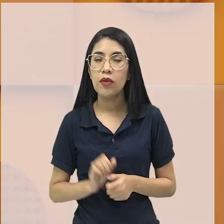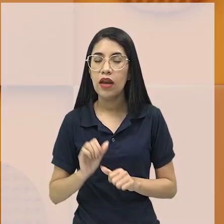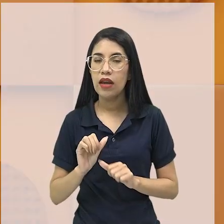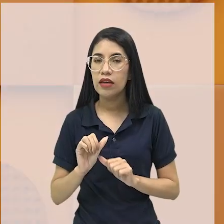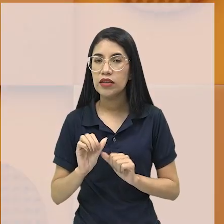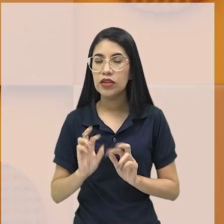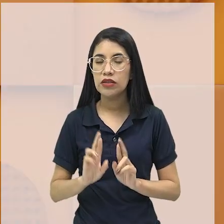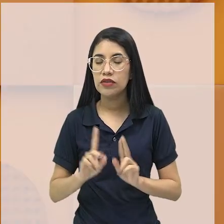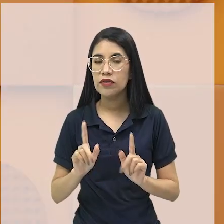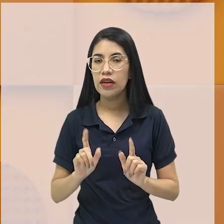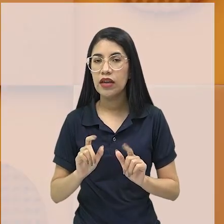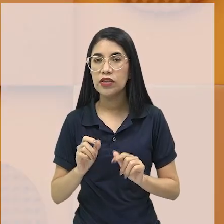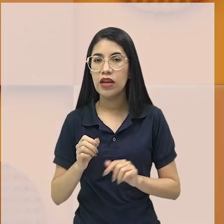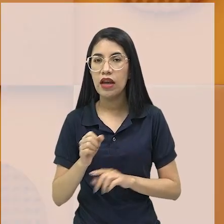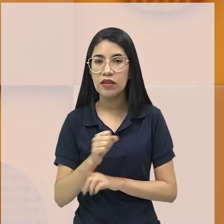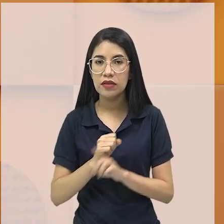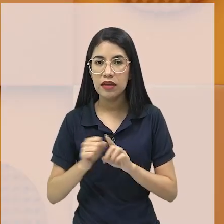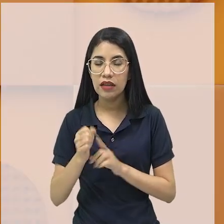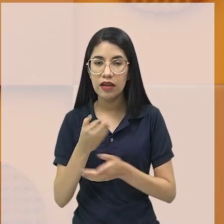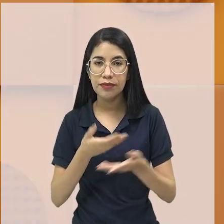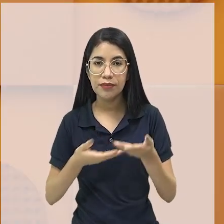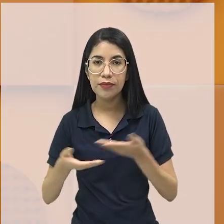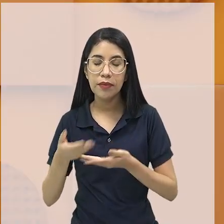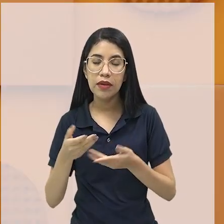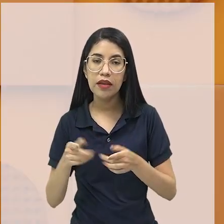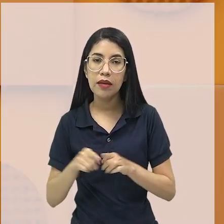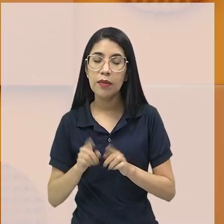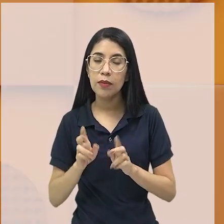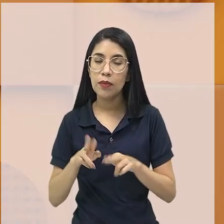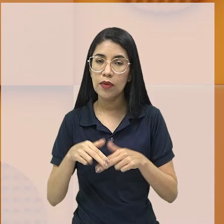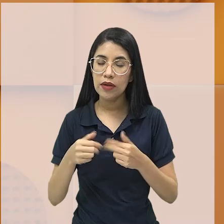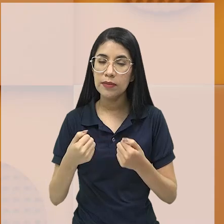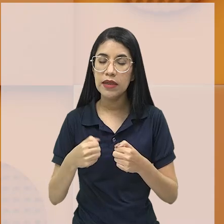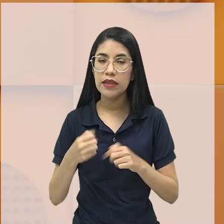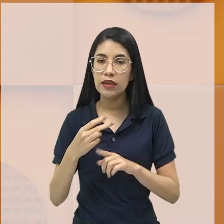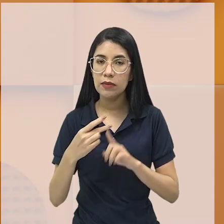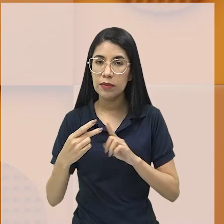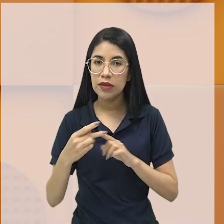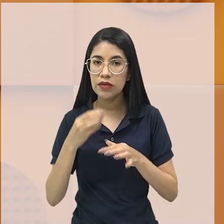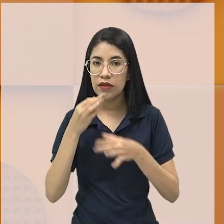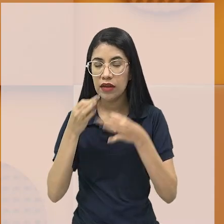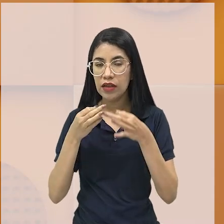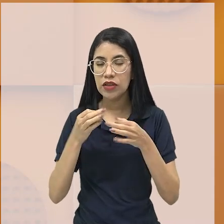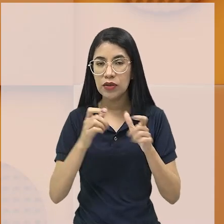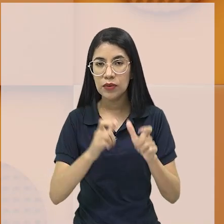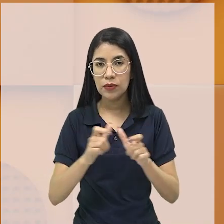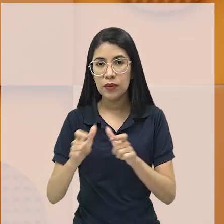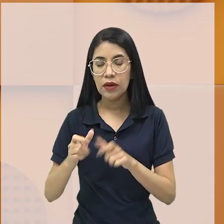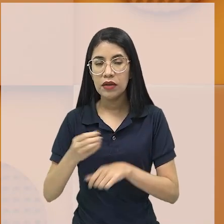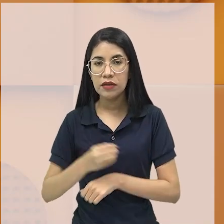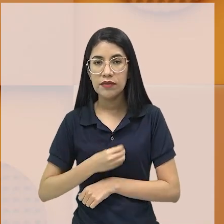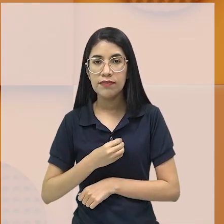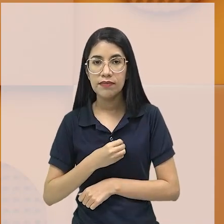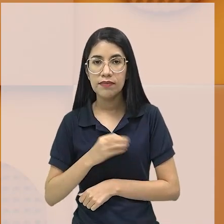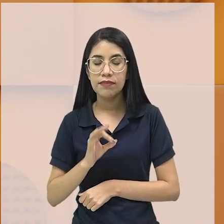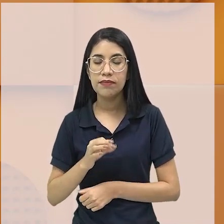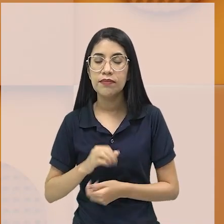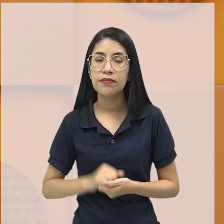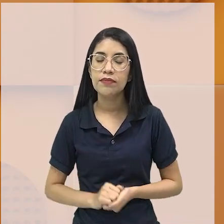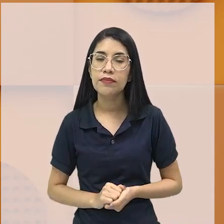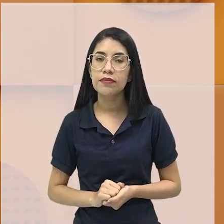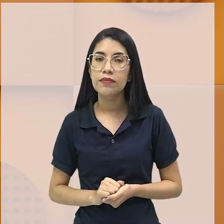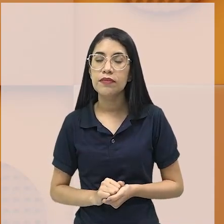meio social, né? Então é importante ter essa visão crítica aí, tá, desses ambientes em que estamos, tá bem?